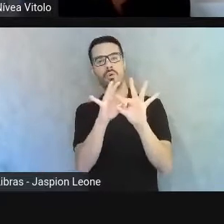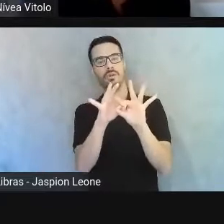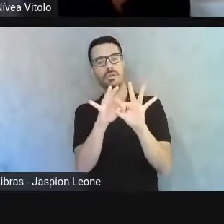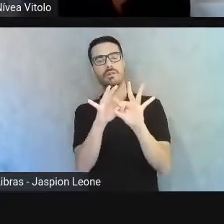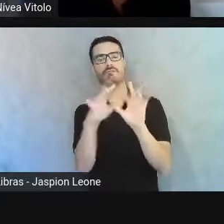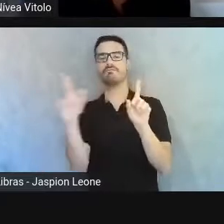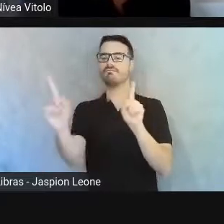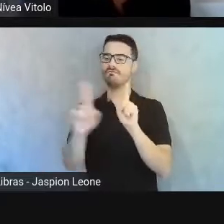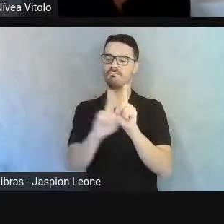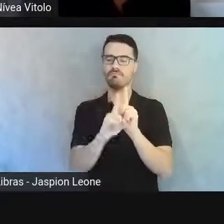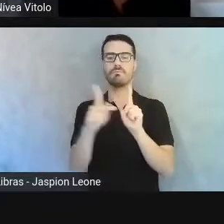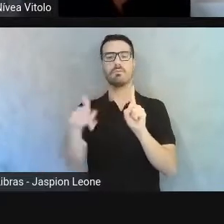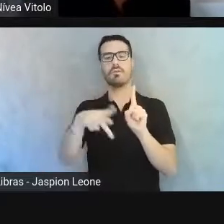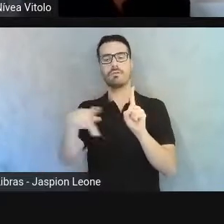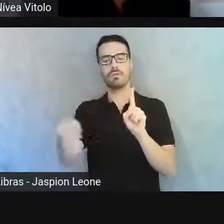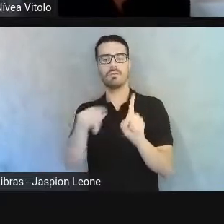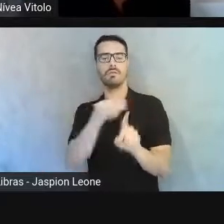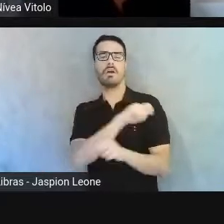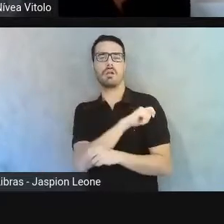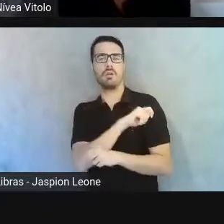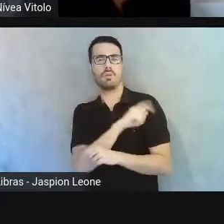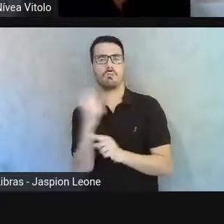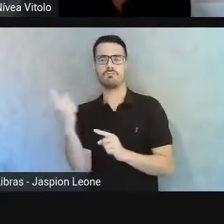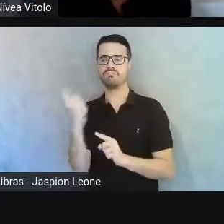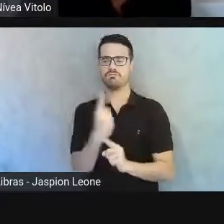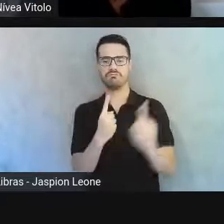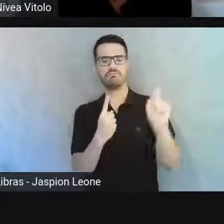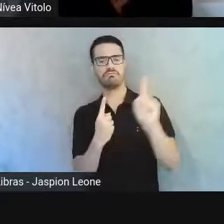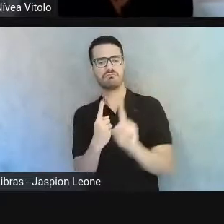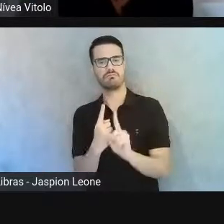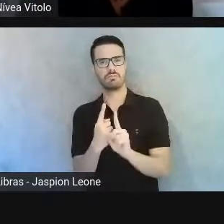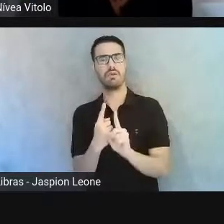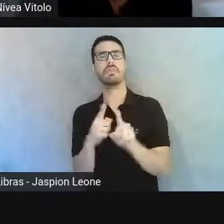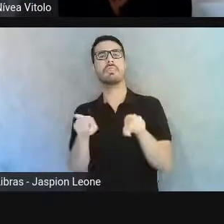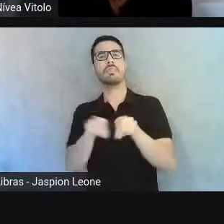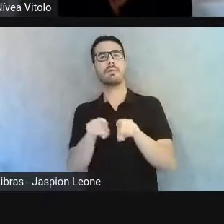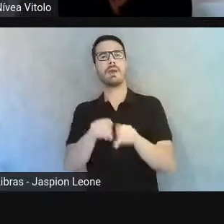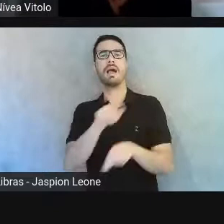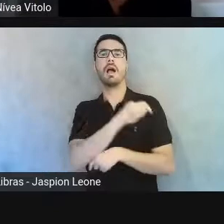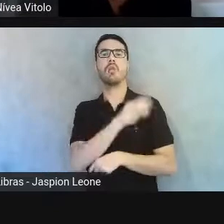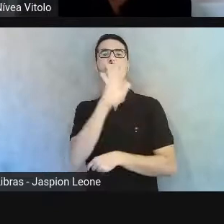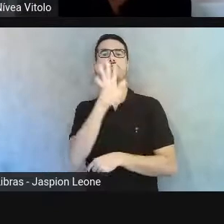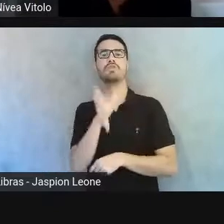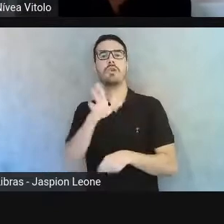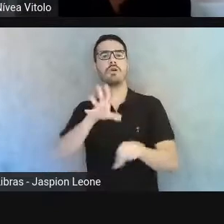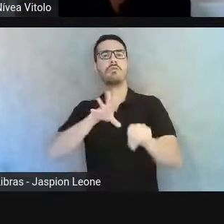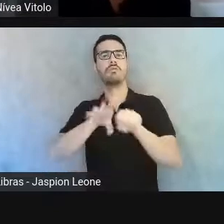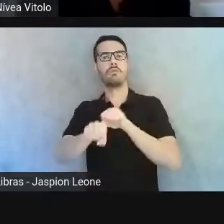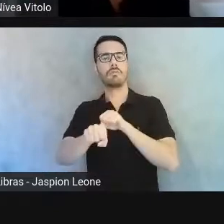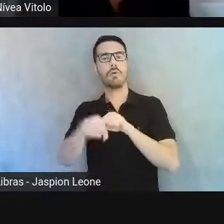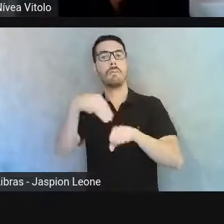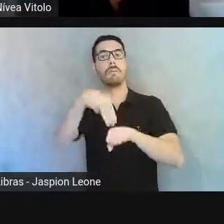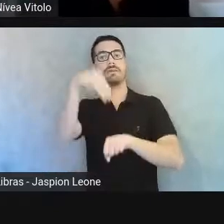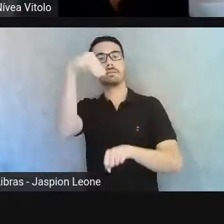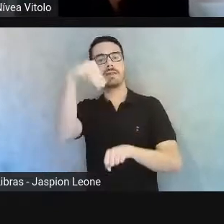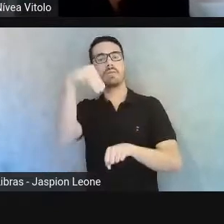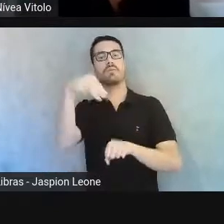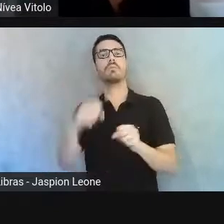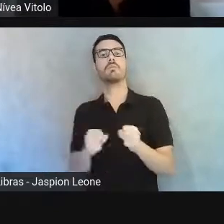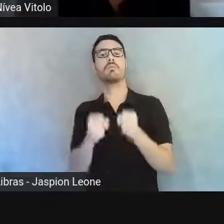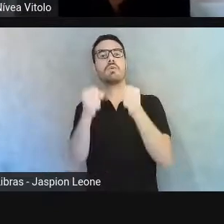pessoas, professores, alunos, egressos do mestrado profissional em Poder Legislativo, e